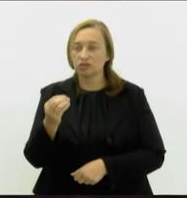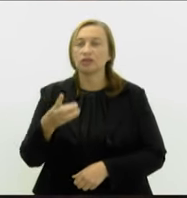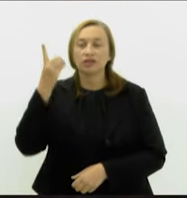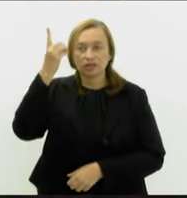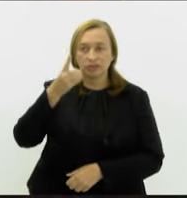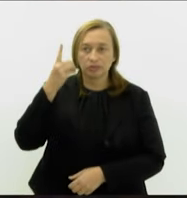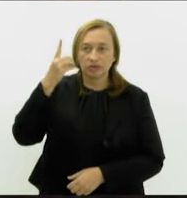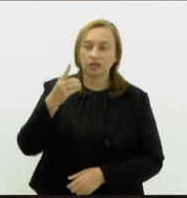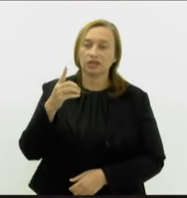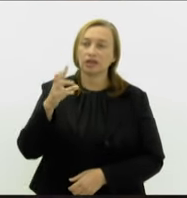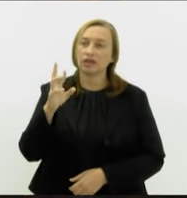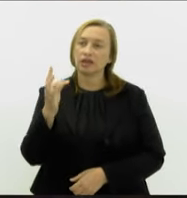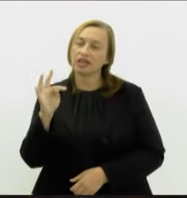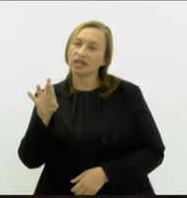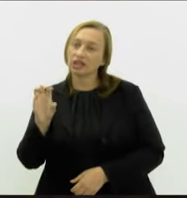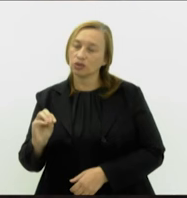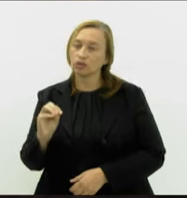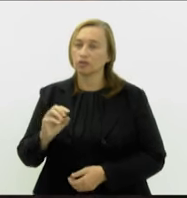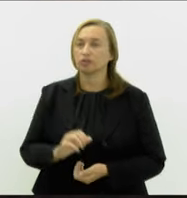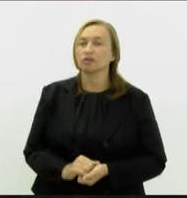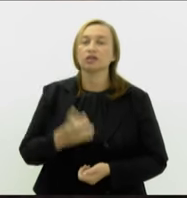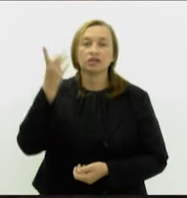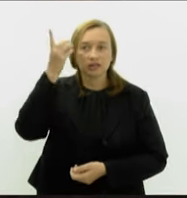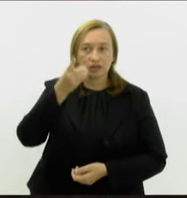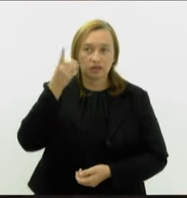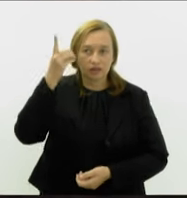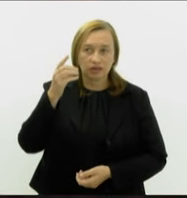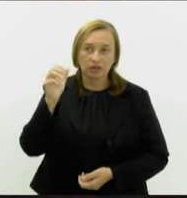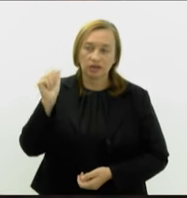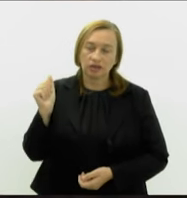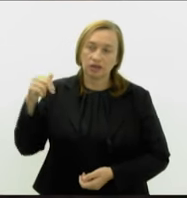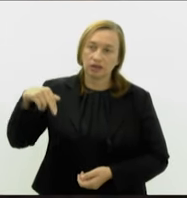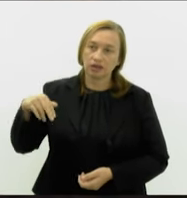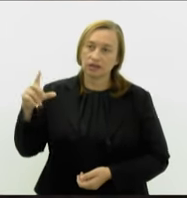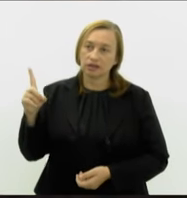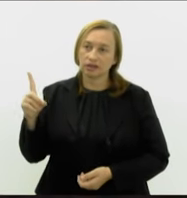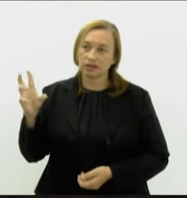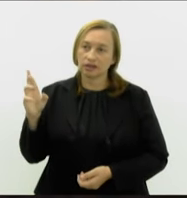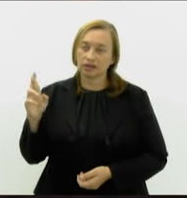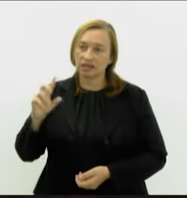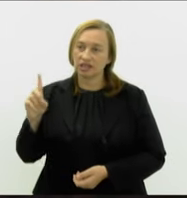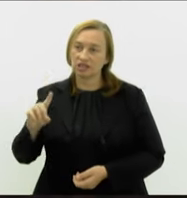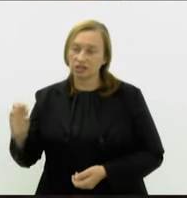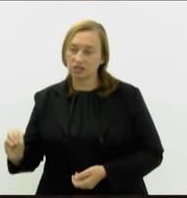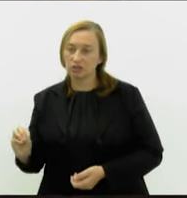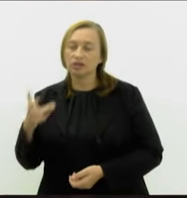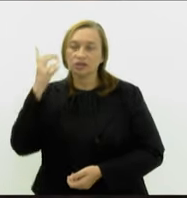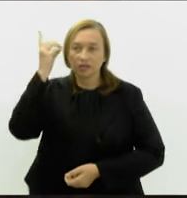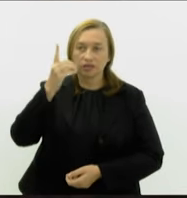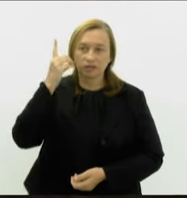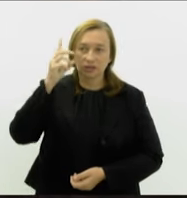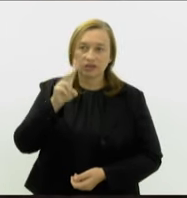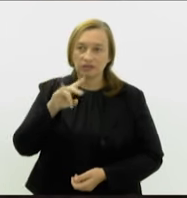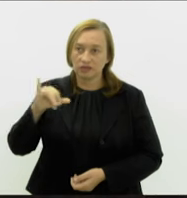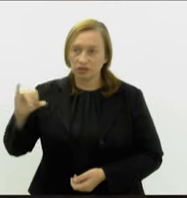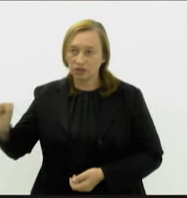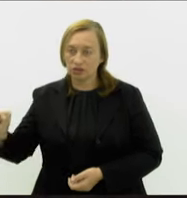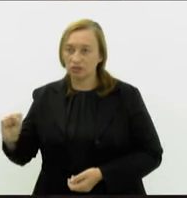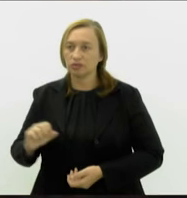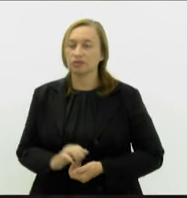Deputado Renato Miranda. Deputado Andrezinho Siciliano. Deputado Vinícius